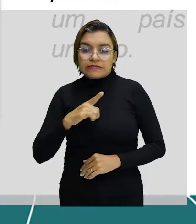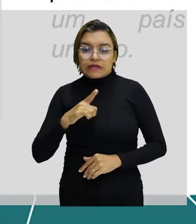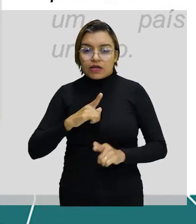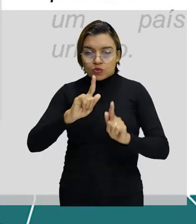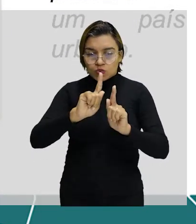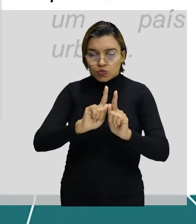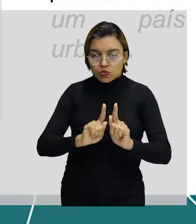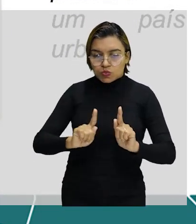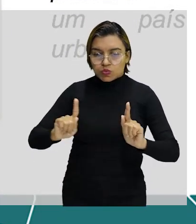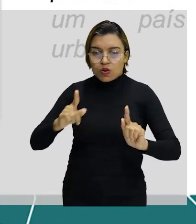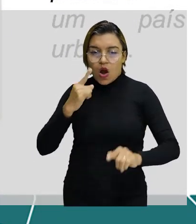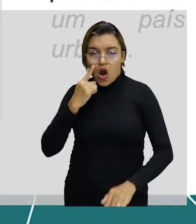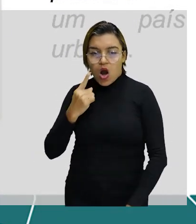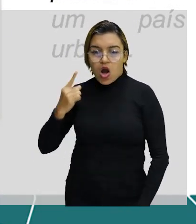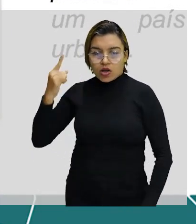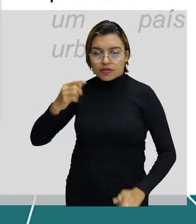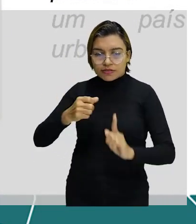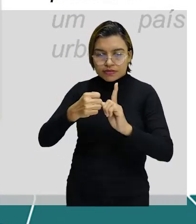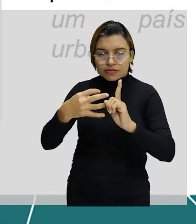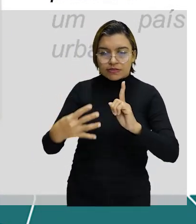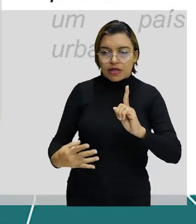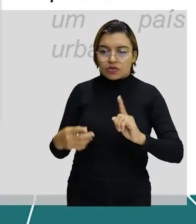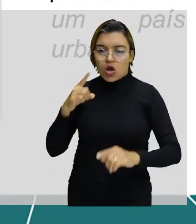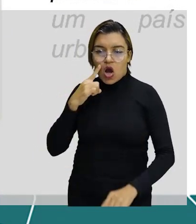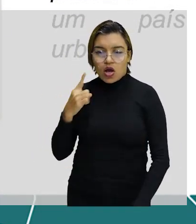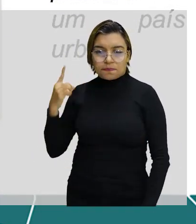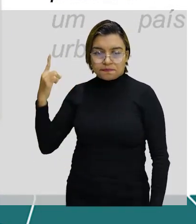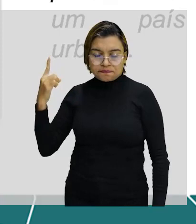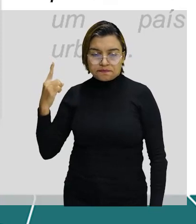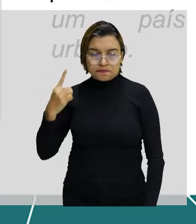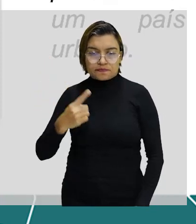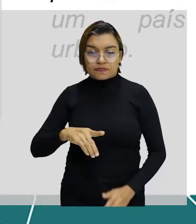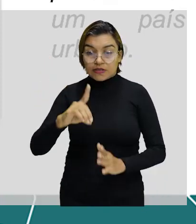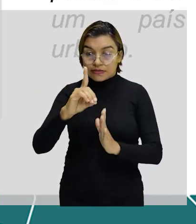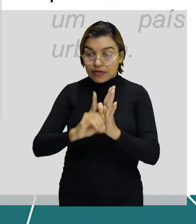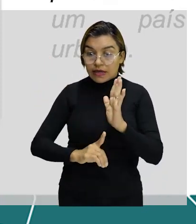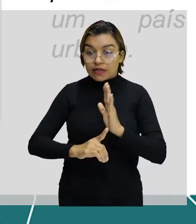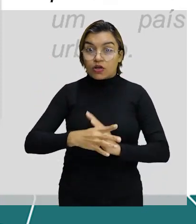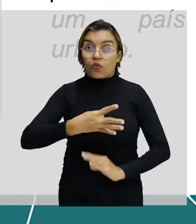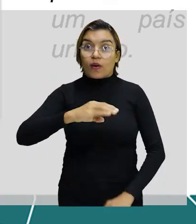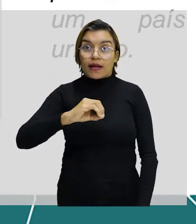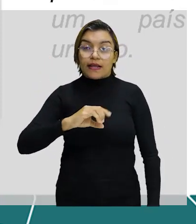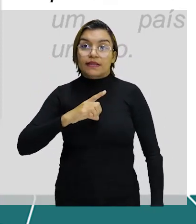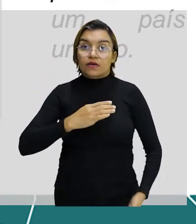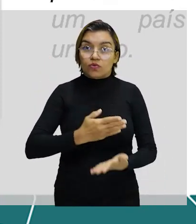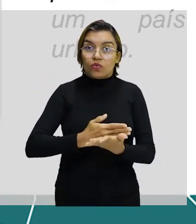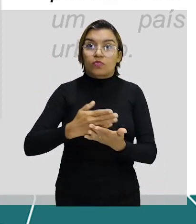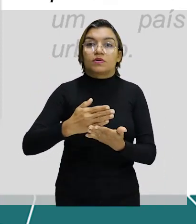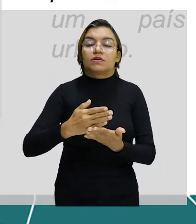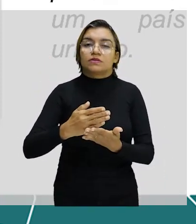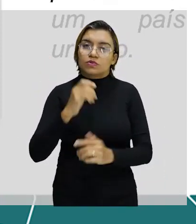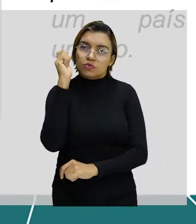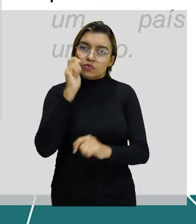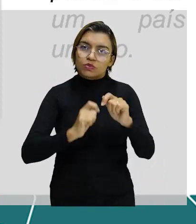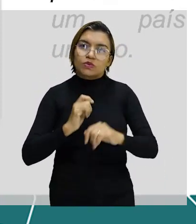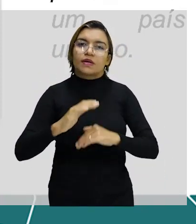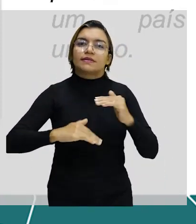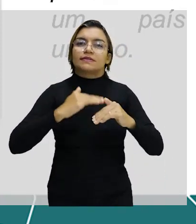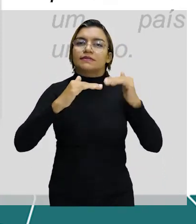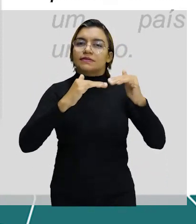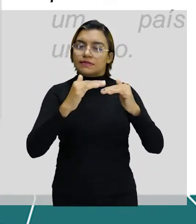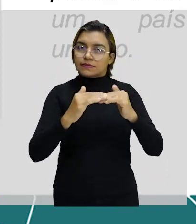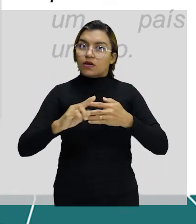te embasar o que eu falei agora. Perceba, galera, que na década de 40, como nós temos aí o início da nossa industrialização e,